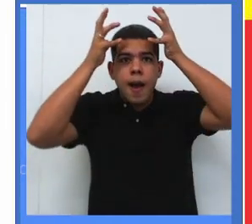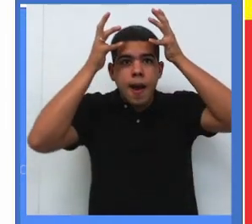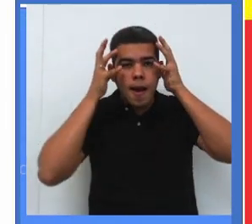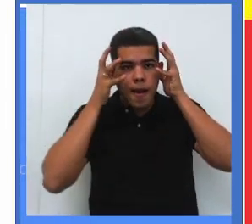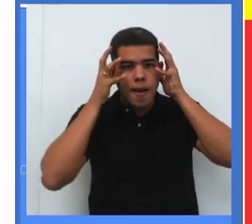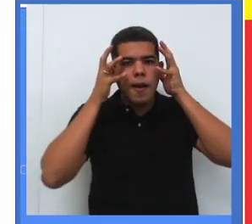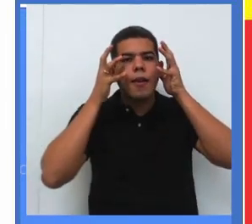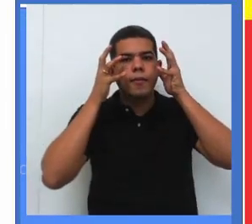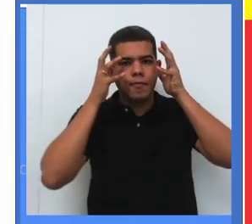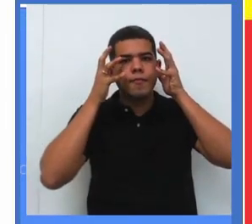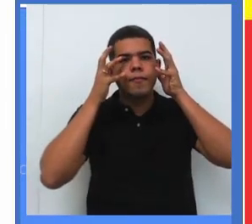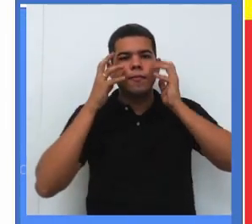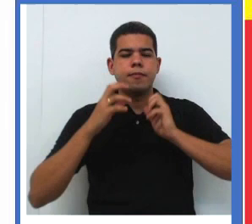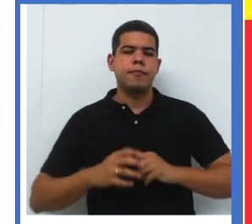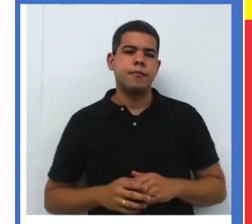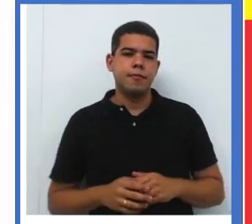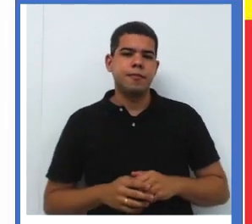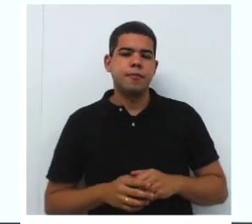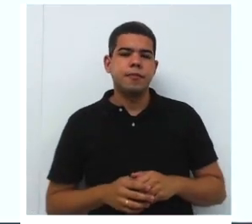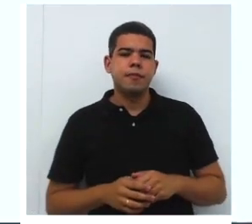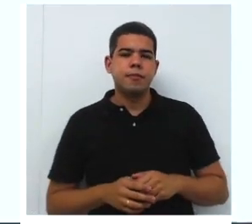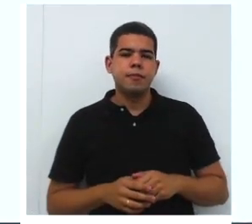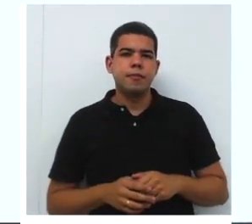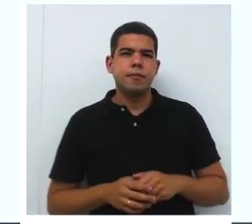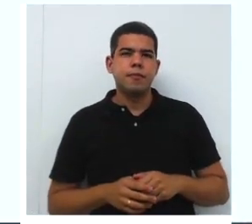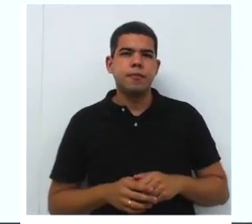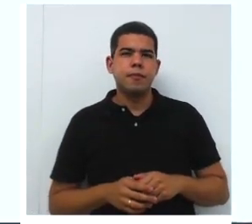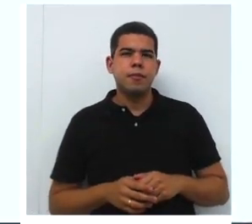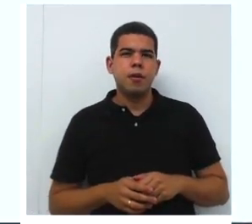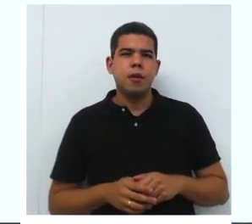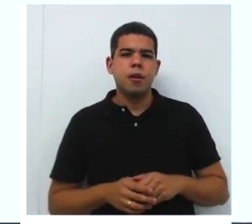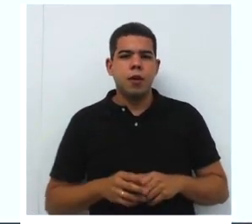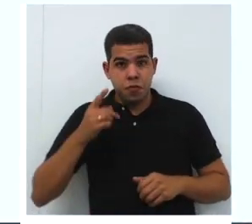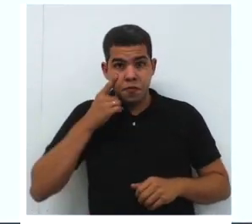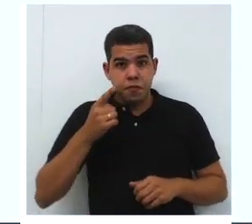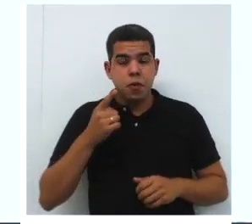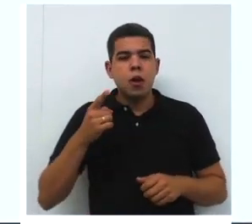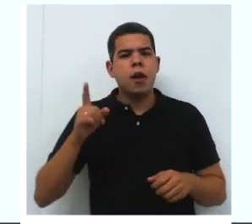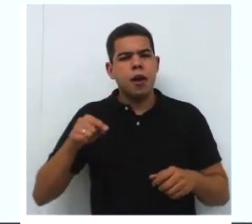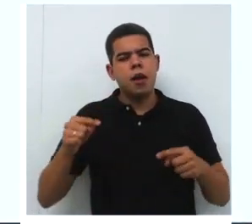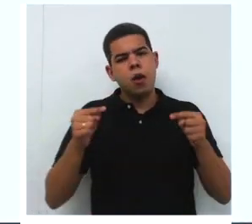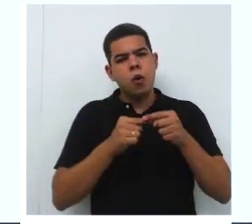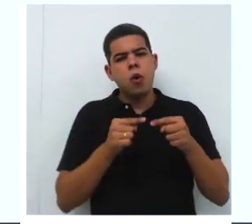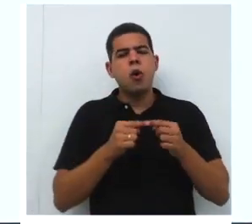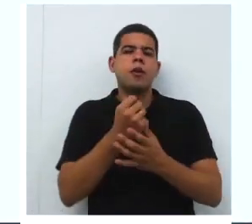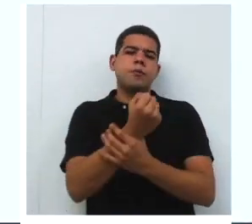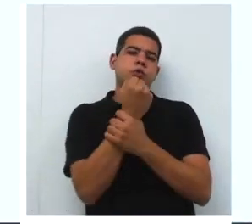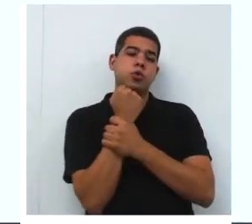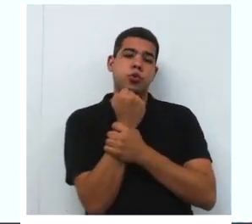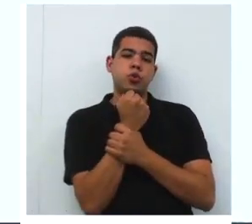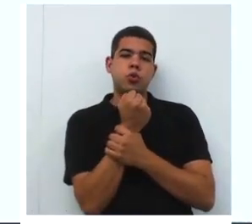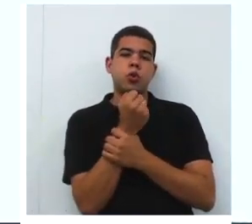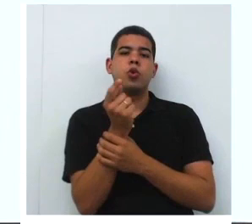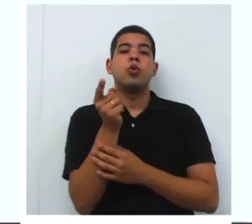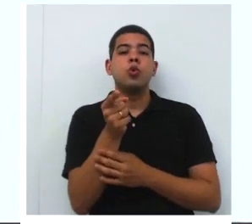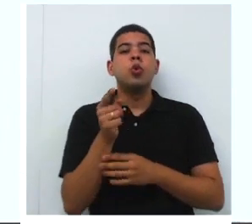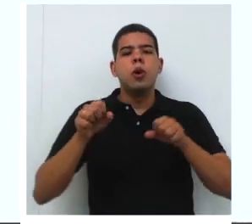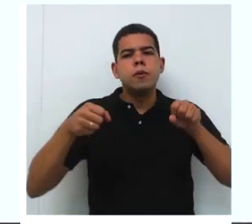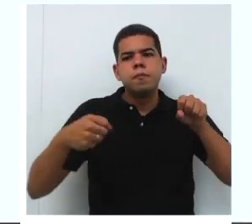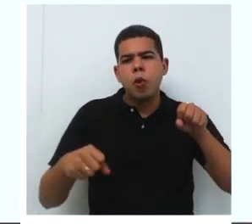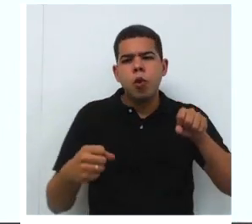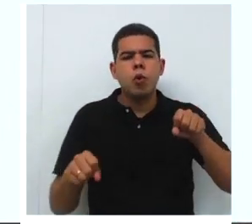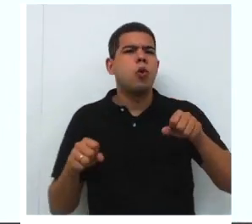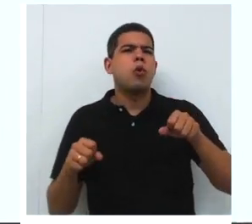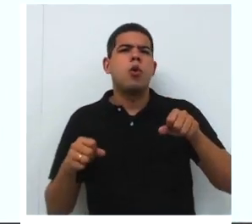Motociclista utilize o capacete. Então, você sabe muito bem que é uma questão de segurança. Todo motociclista e também o